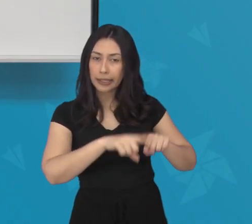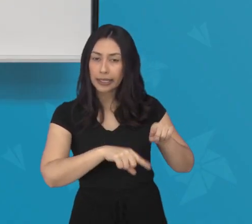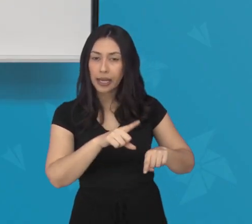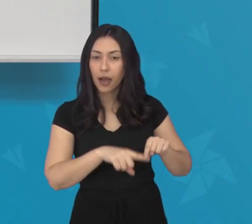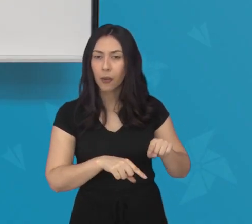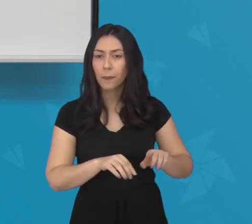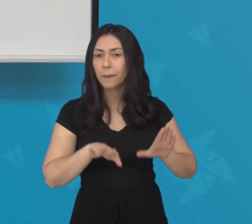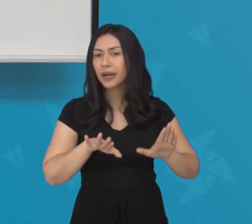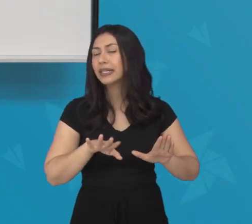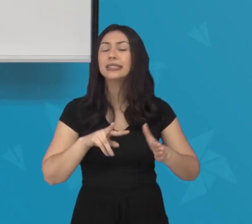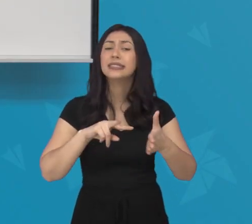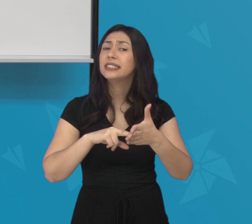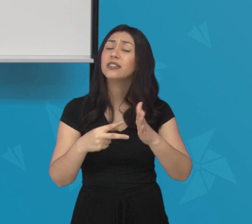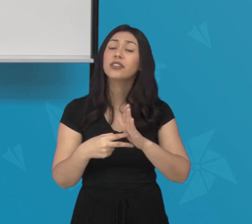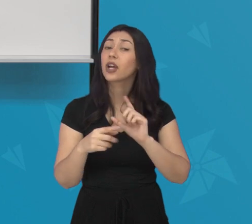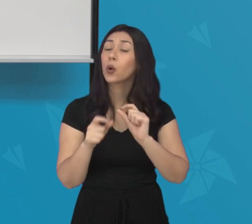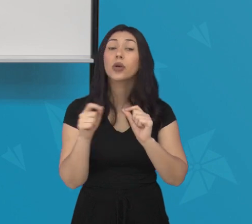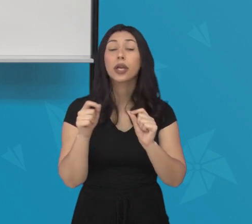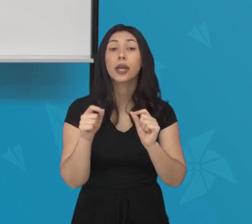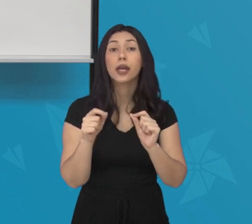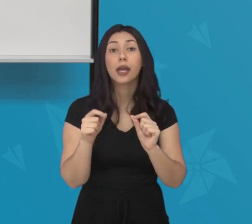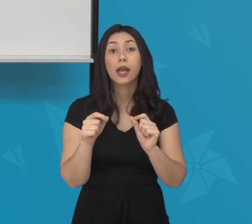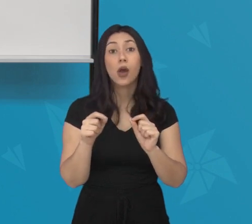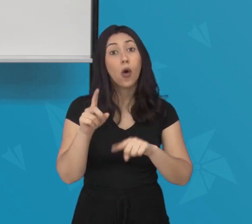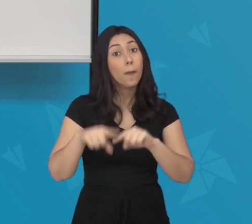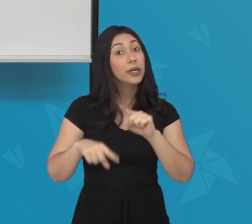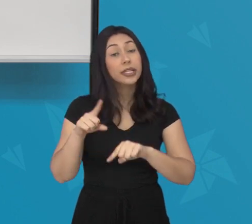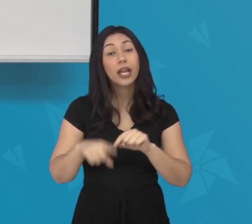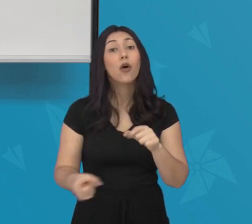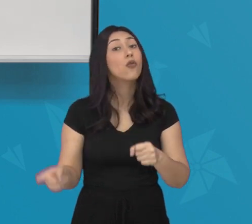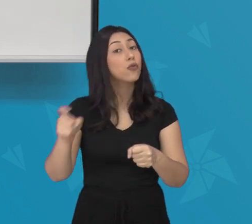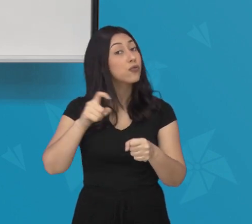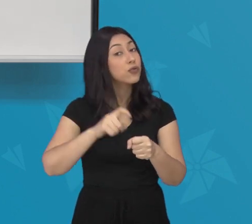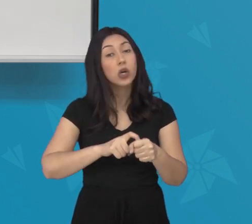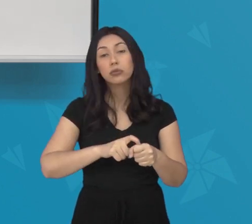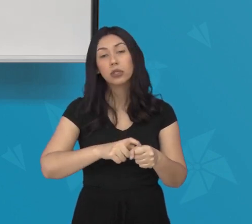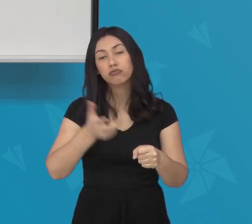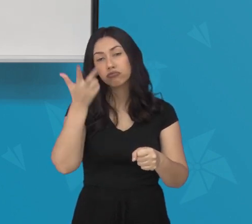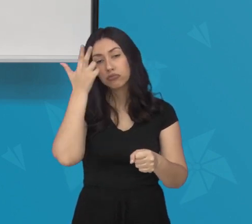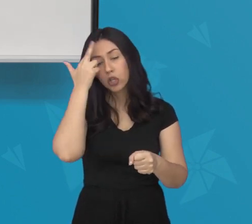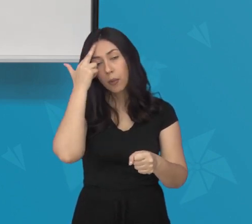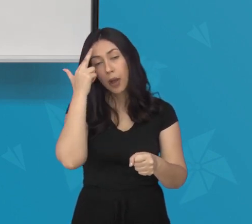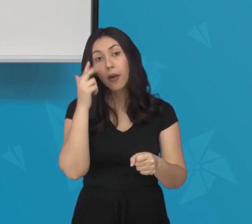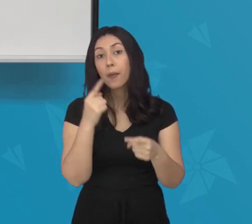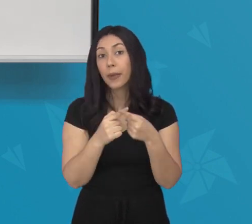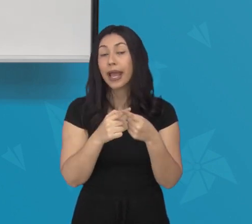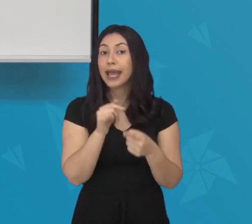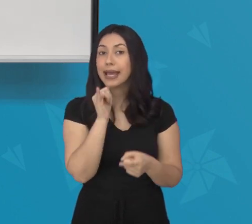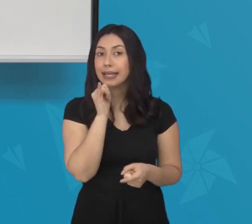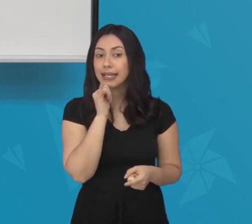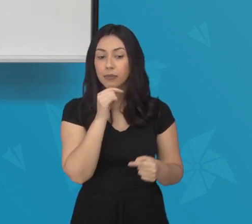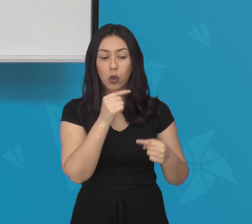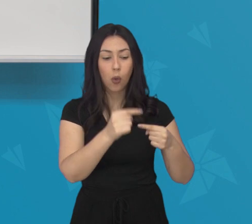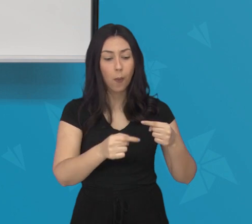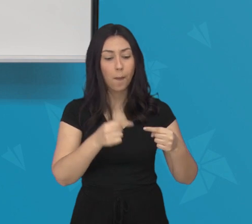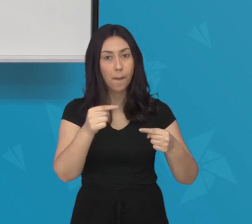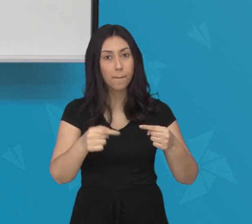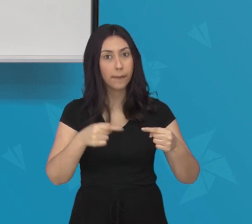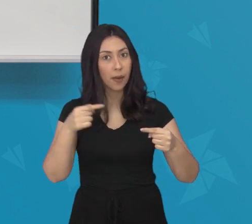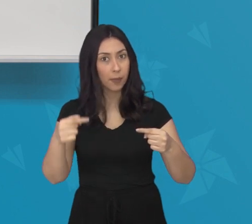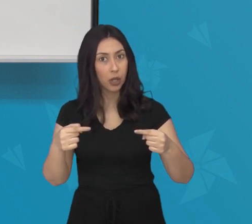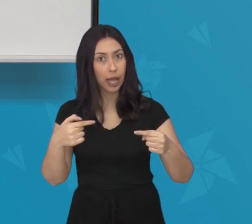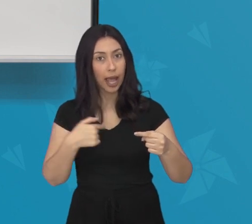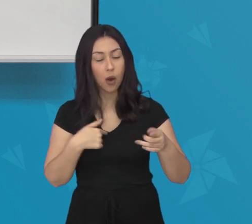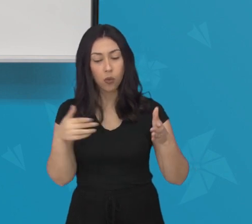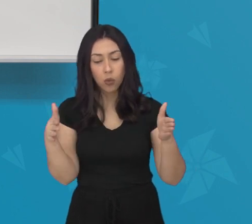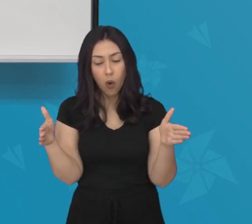sempre tende a voltar para o seu estado original. Então, se eu comprimo uma mola, ela me empurra de volta para o estado original. Se